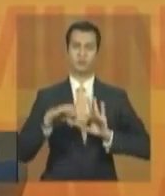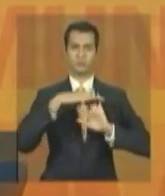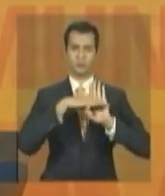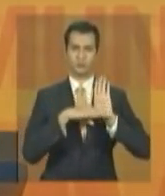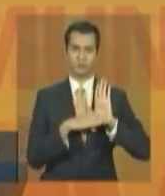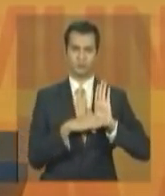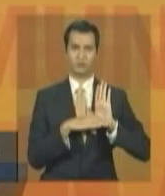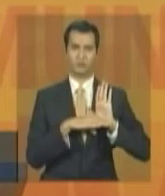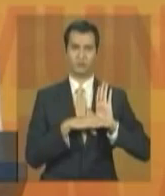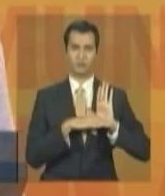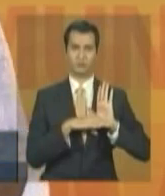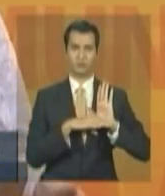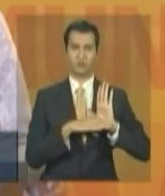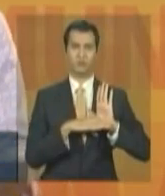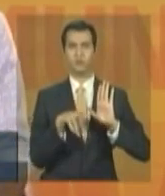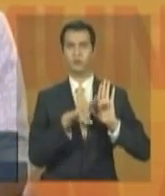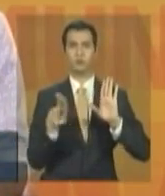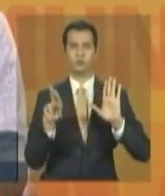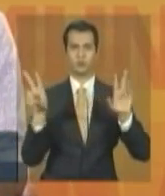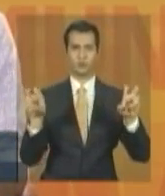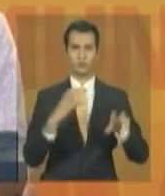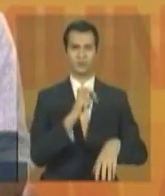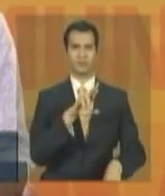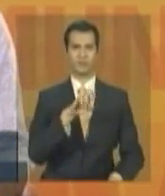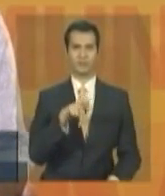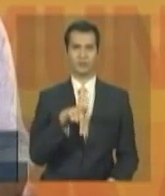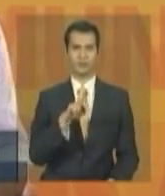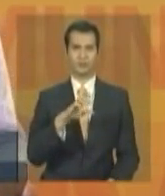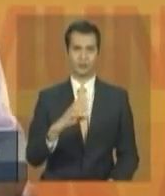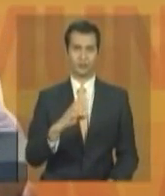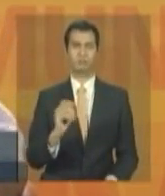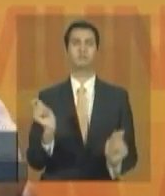programa CRAC É Possível Vencer.